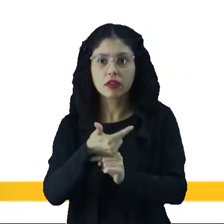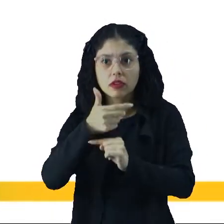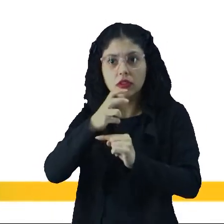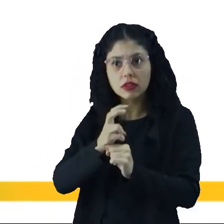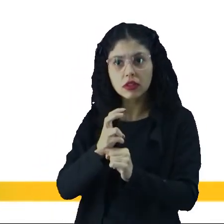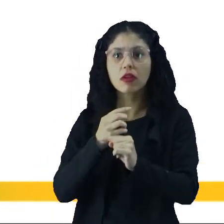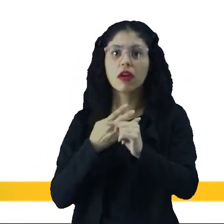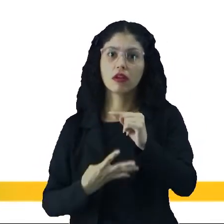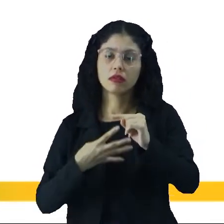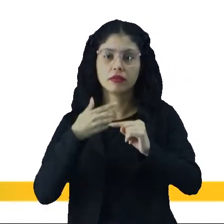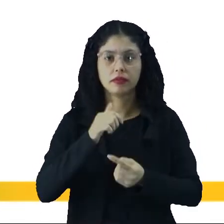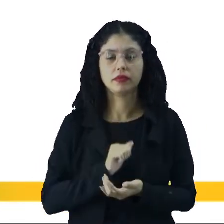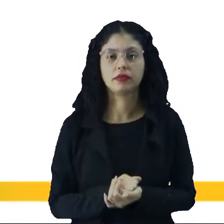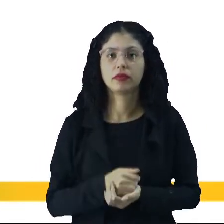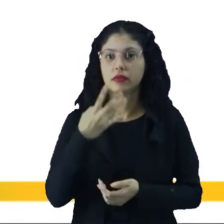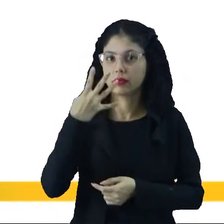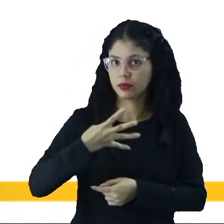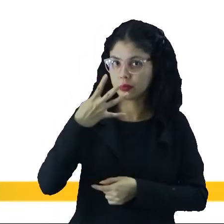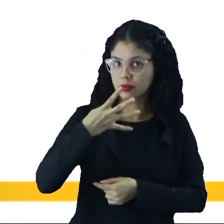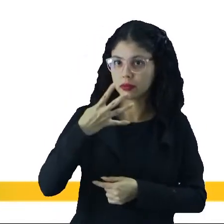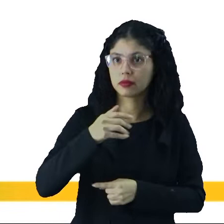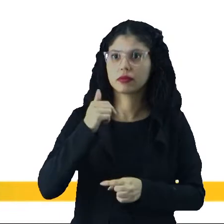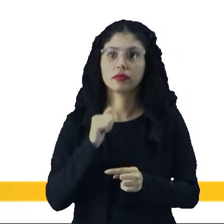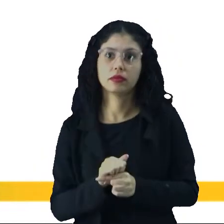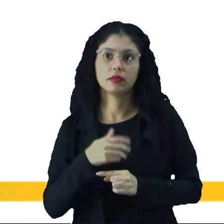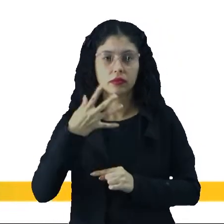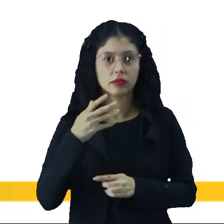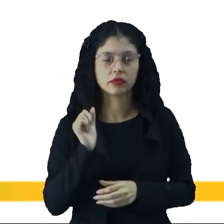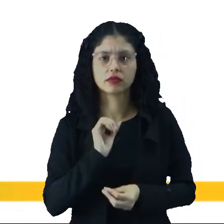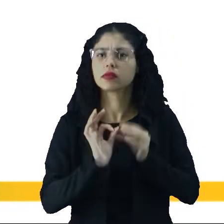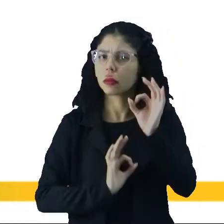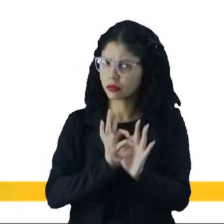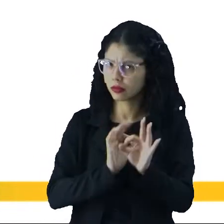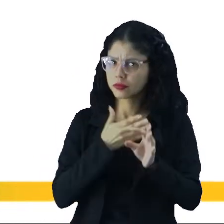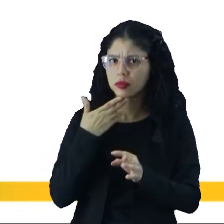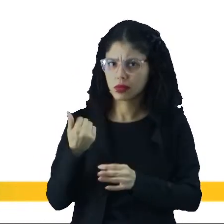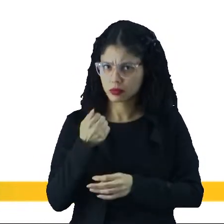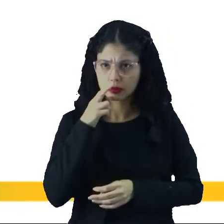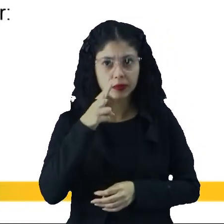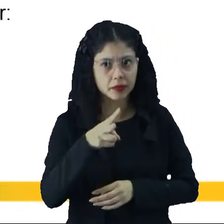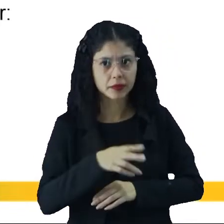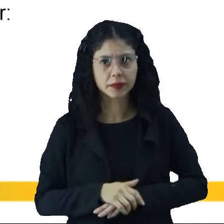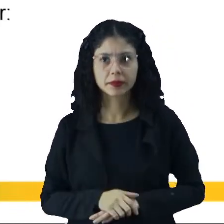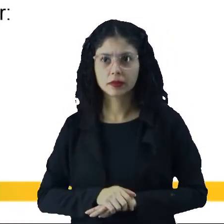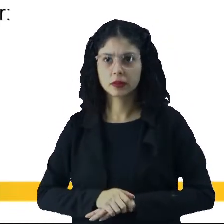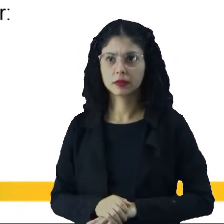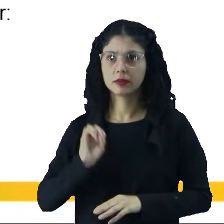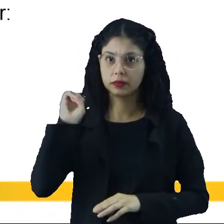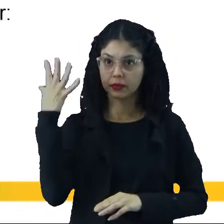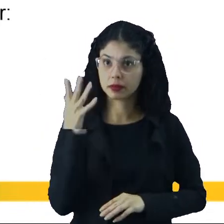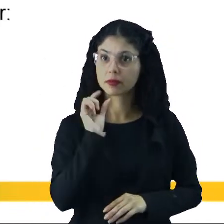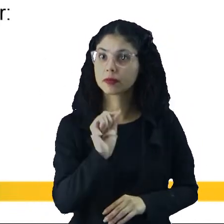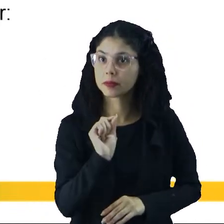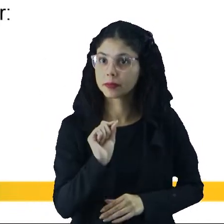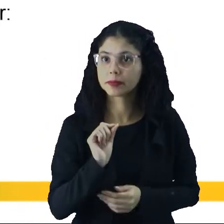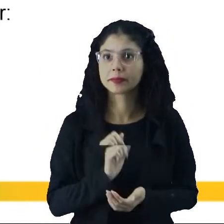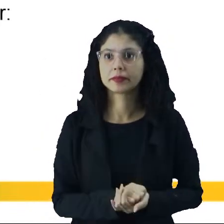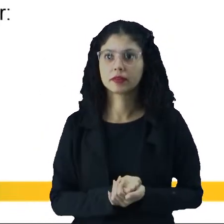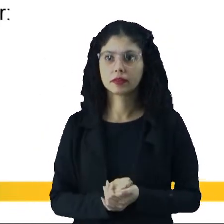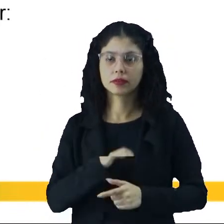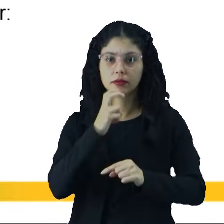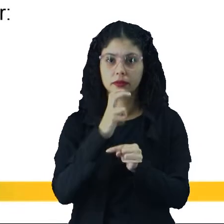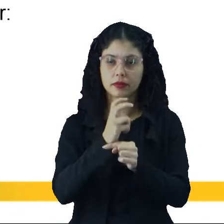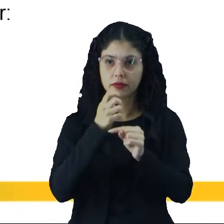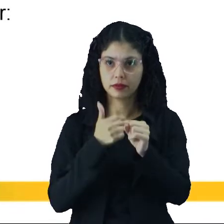é 5 ao quadrado. E 4 é 4 ao quadrado. Bora mexer aqui então para você ver? O que vai acontecer?